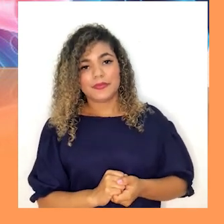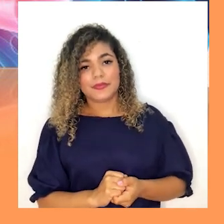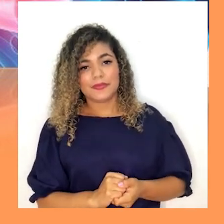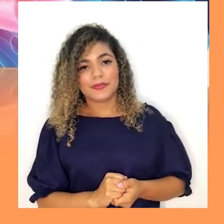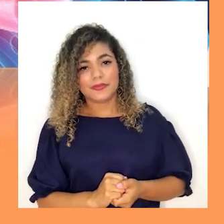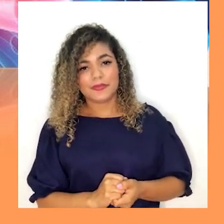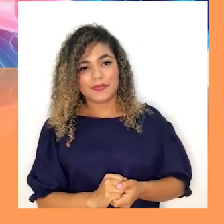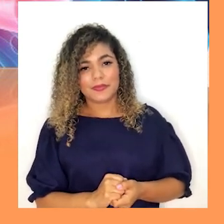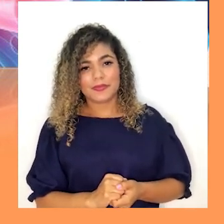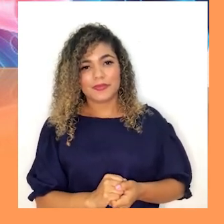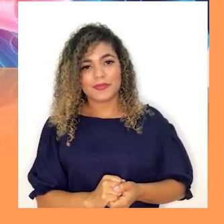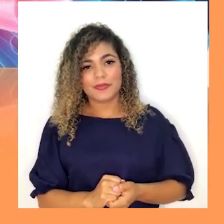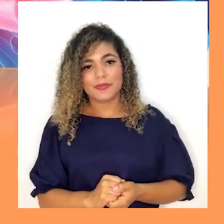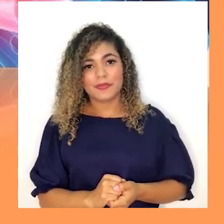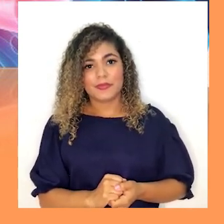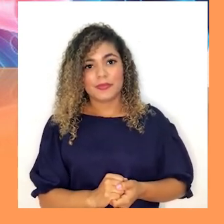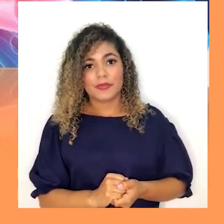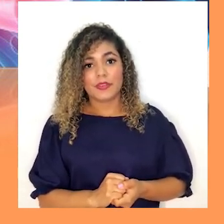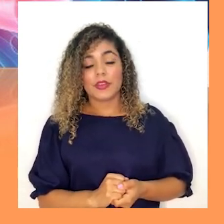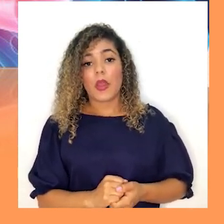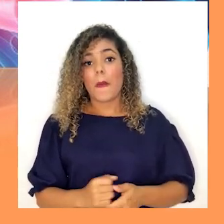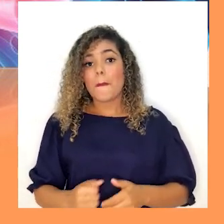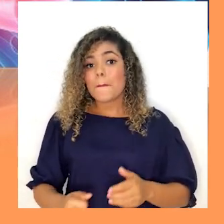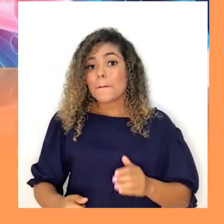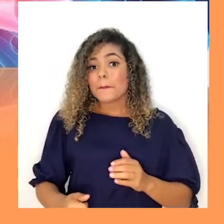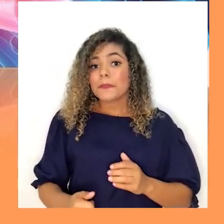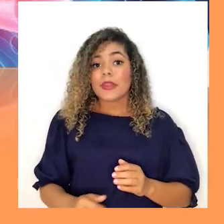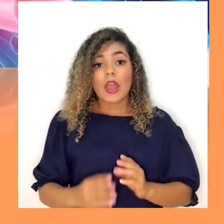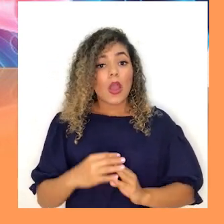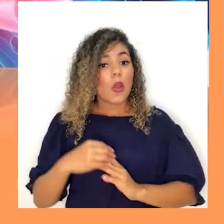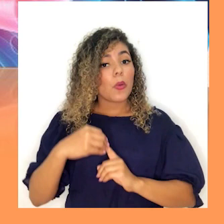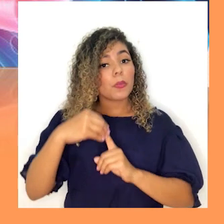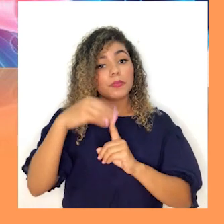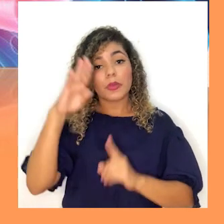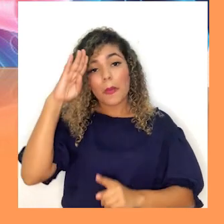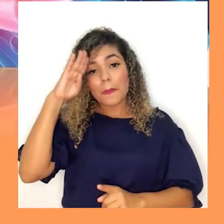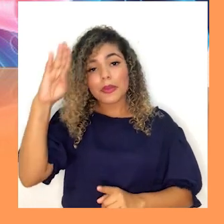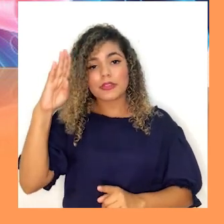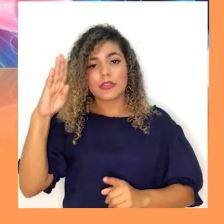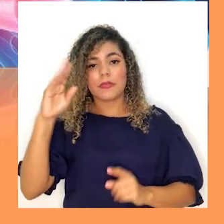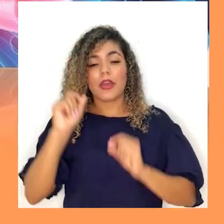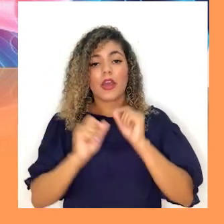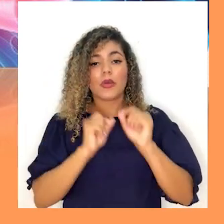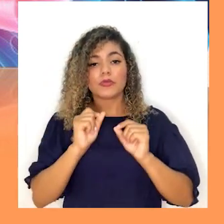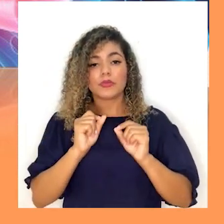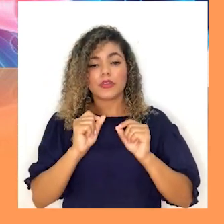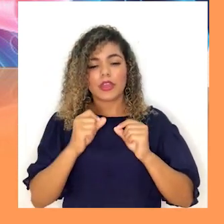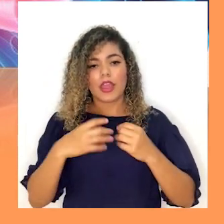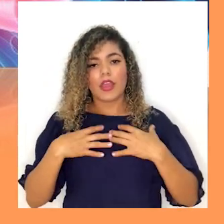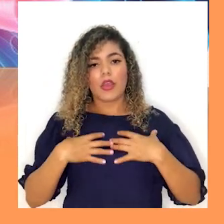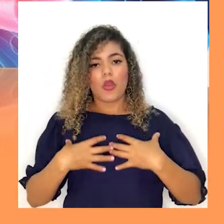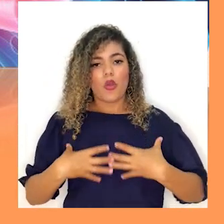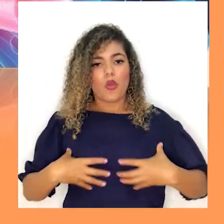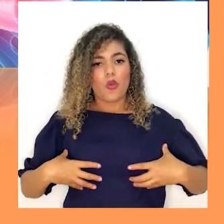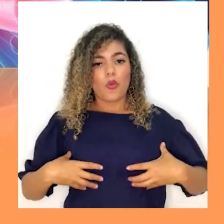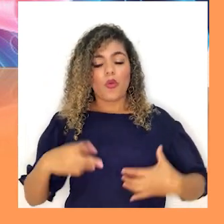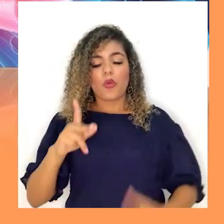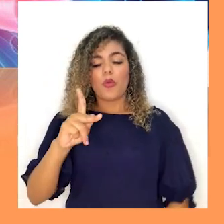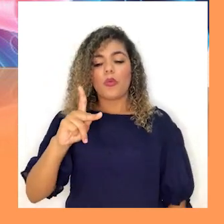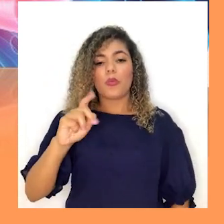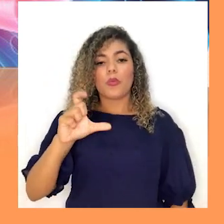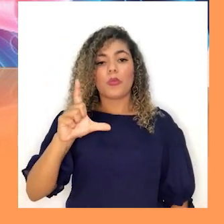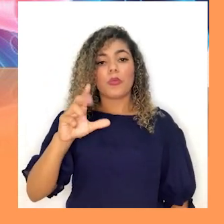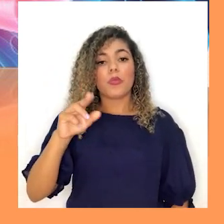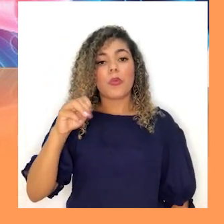E o órgão principal desse sistema, os pulmões. Ele é um órgão de armazenamento de